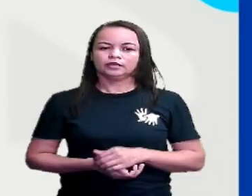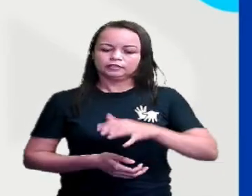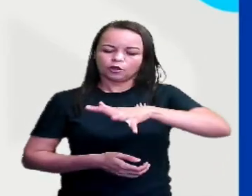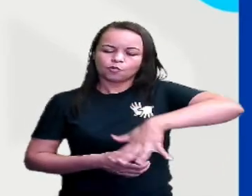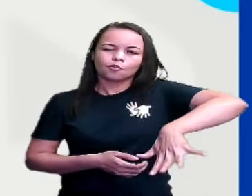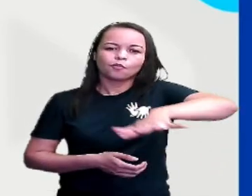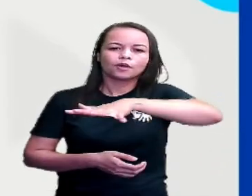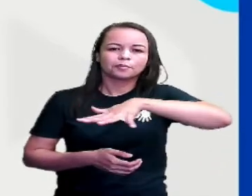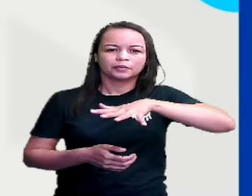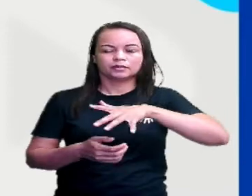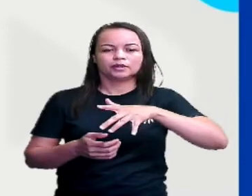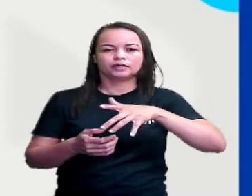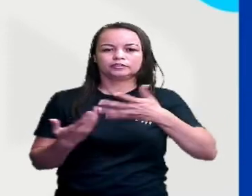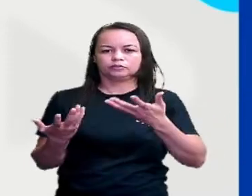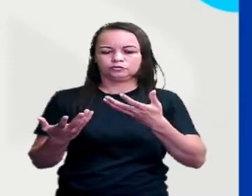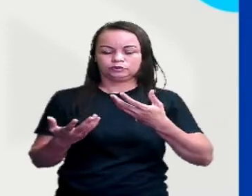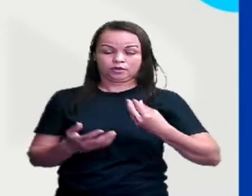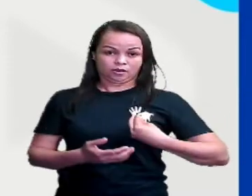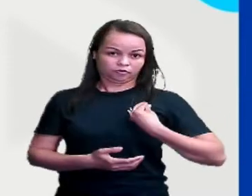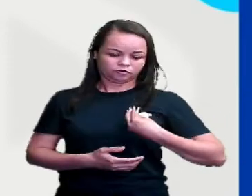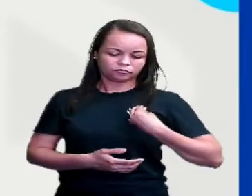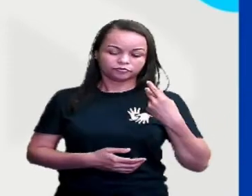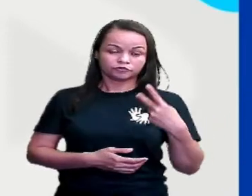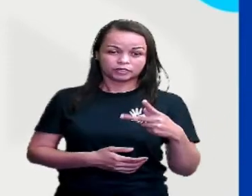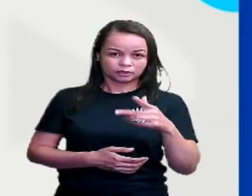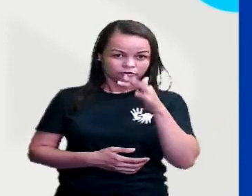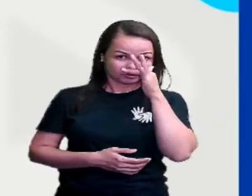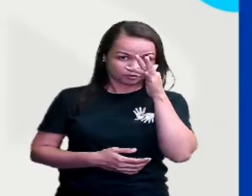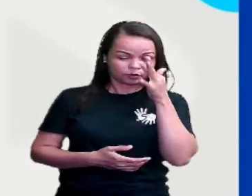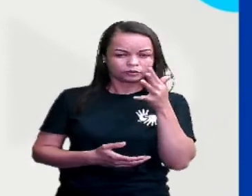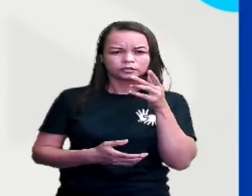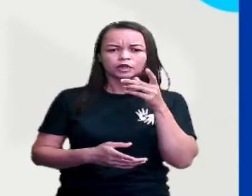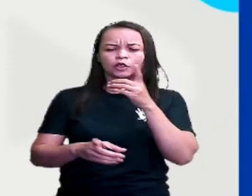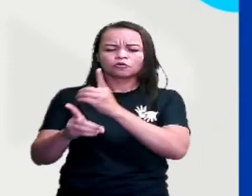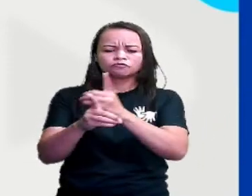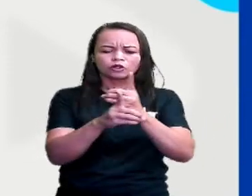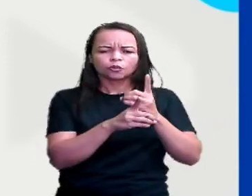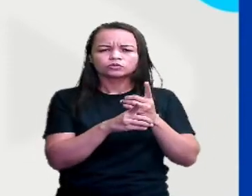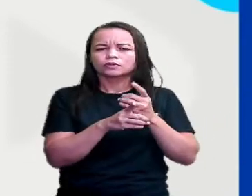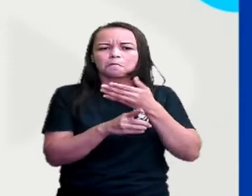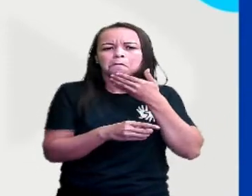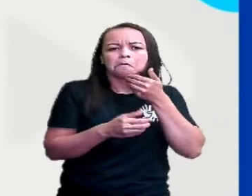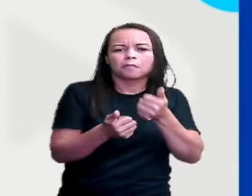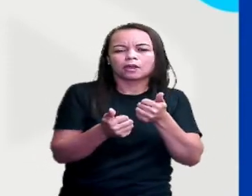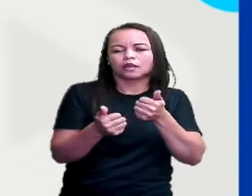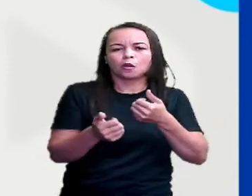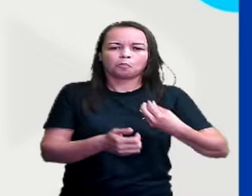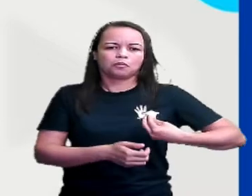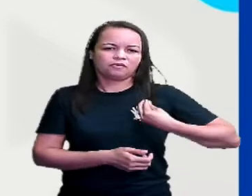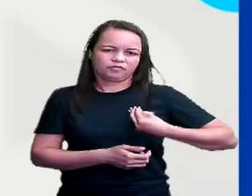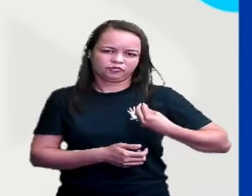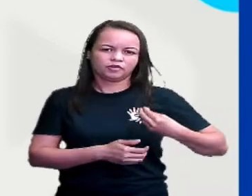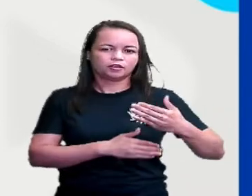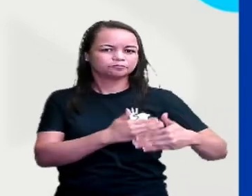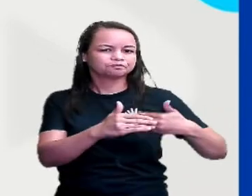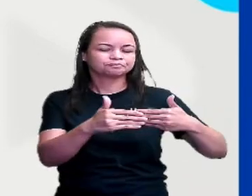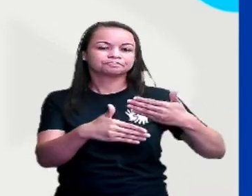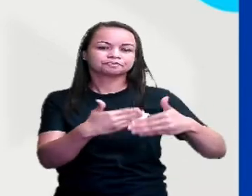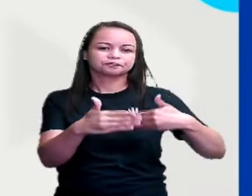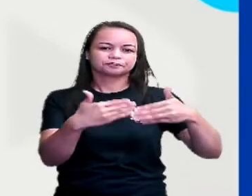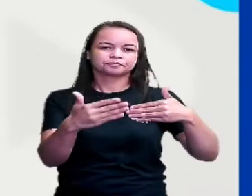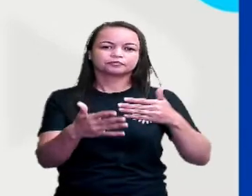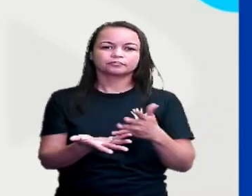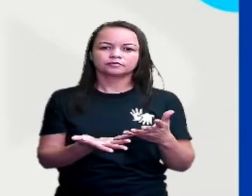em que ela vai estar morando é aquele em que ela vai encontrar as melhores condições para sobreviver, tá certo? Vai conseguir